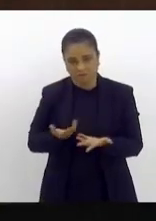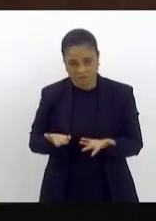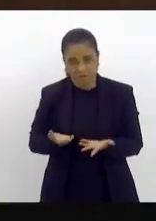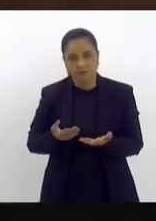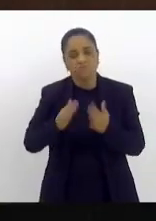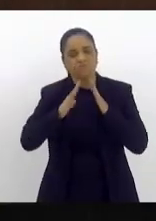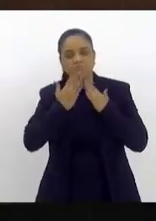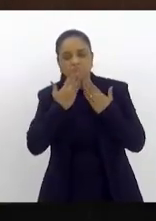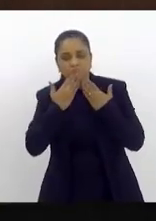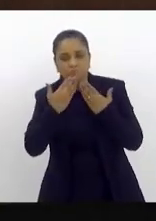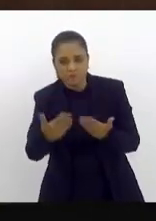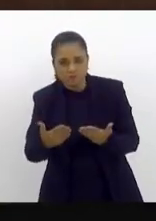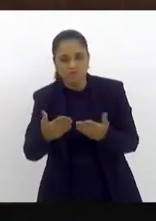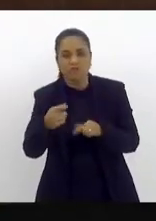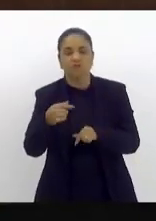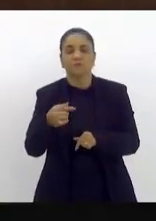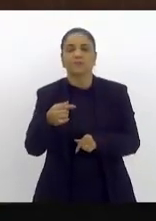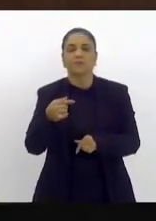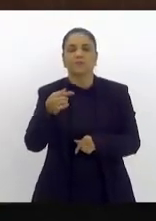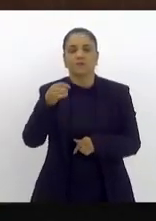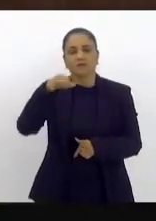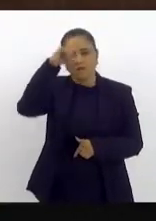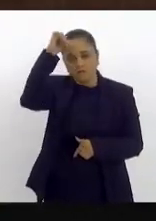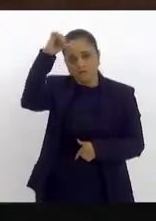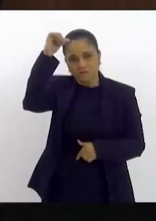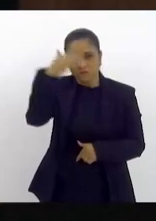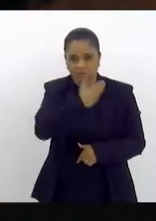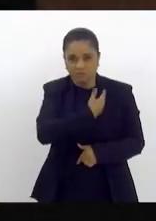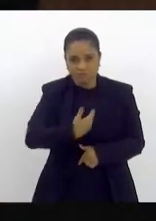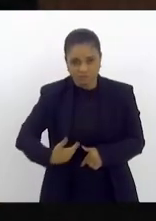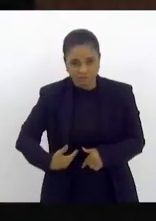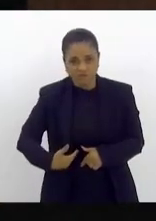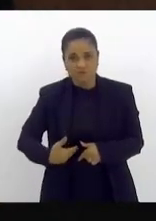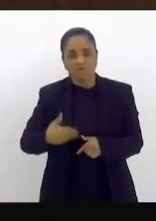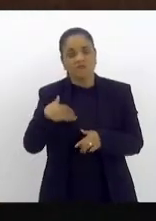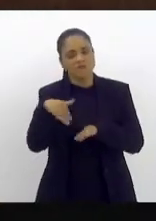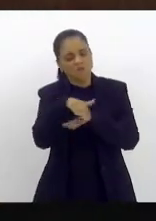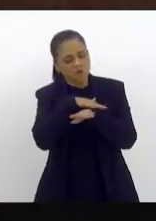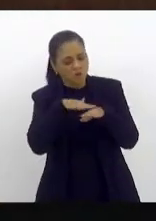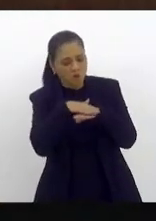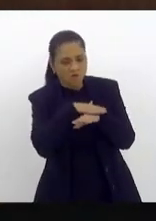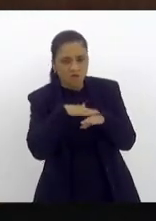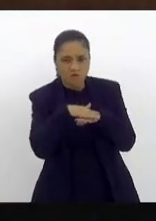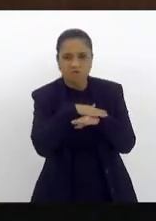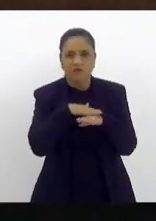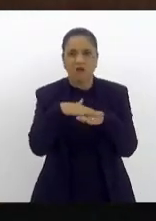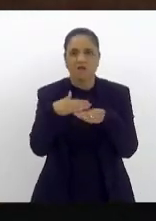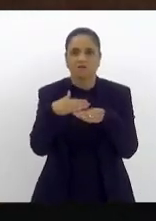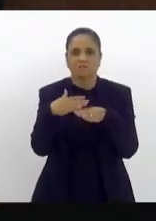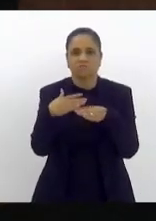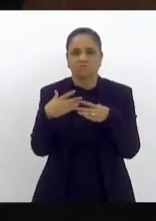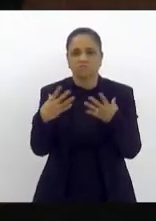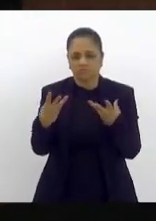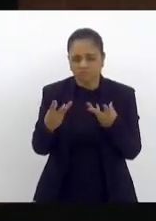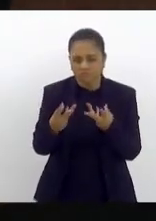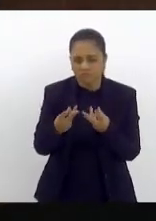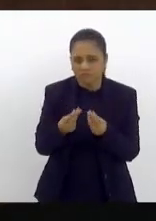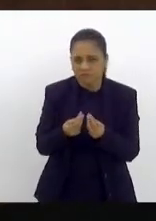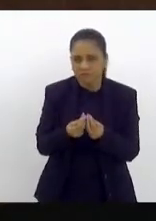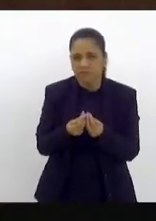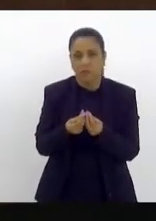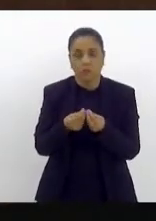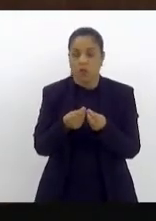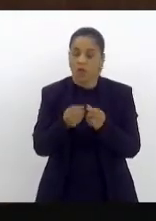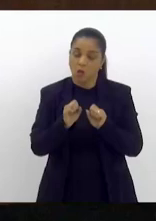Cláudio Castro que intervisse nessa situação de sensibilidade e conversasse. Se ter o equilíbrio não é deixar de combater o